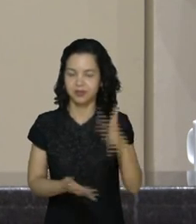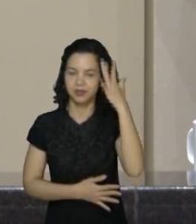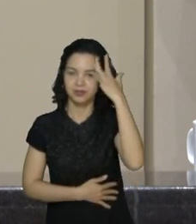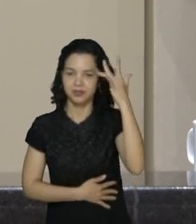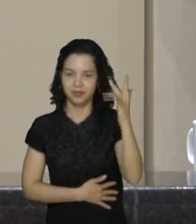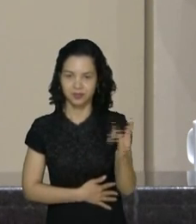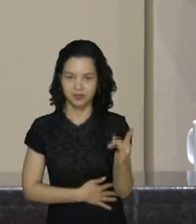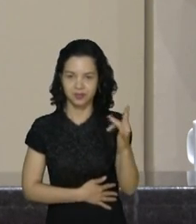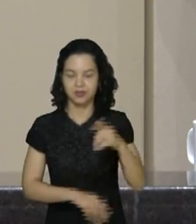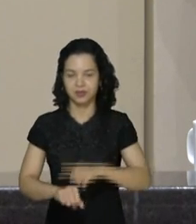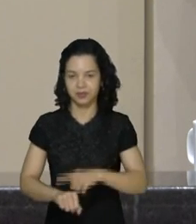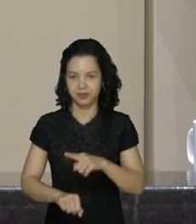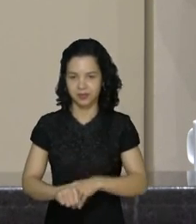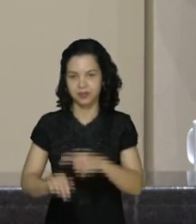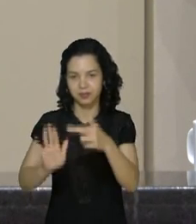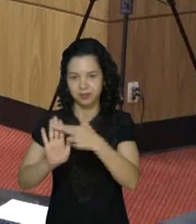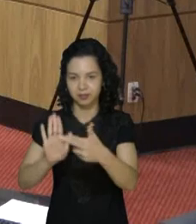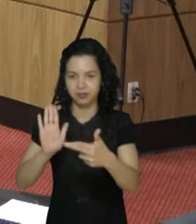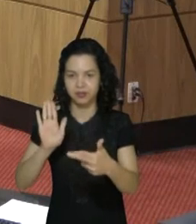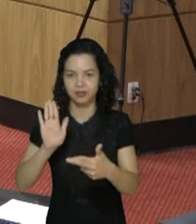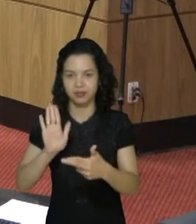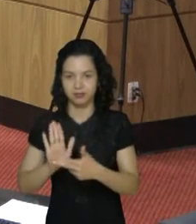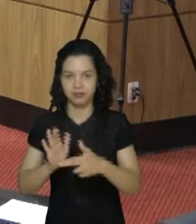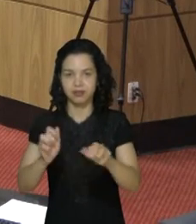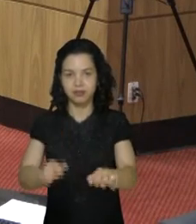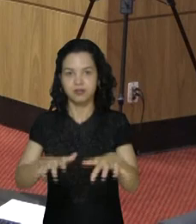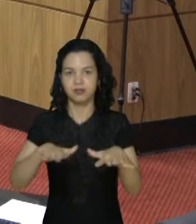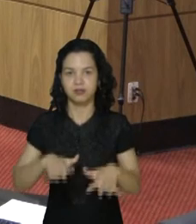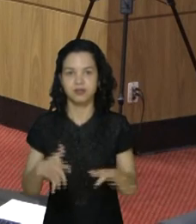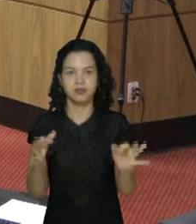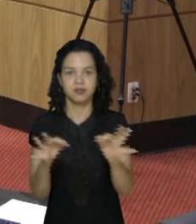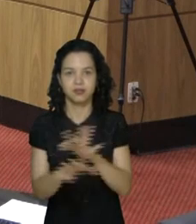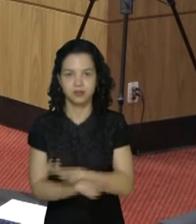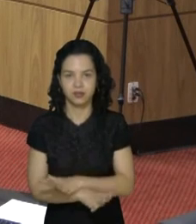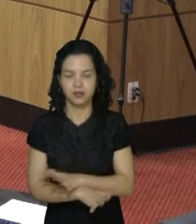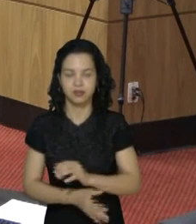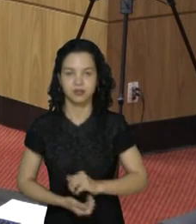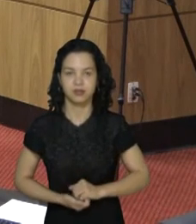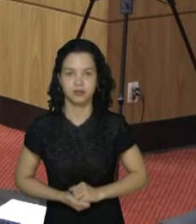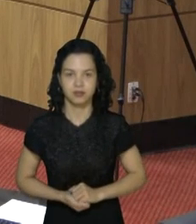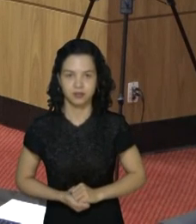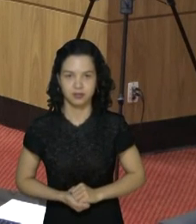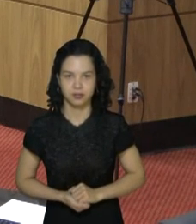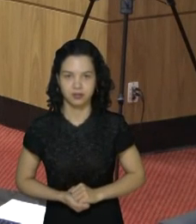amanhã no horário regimental. Está encerrada a presente sessão.